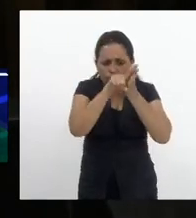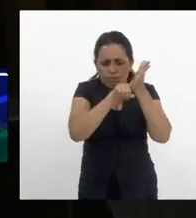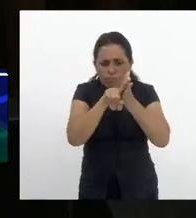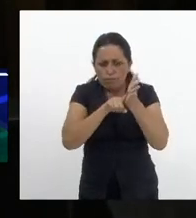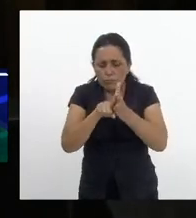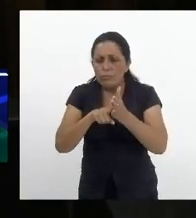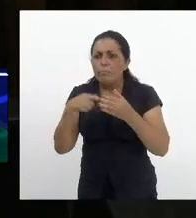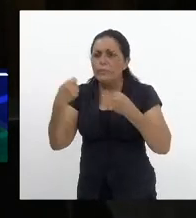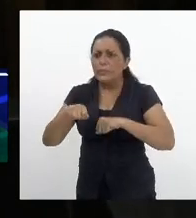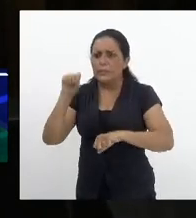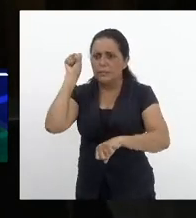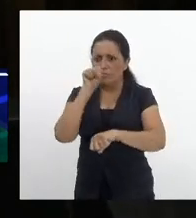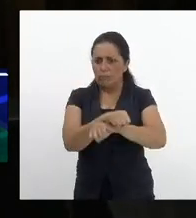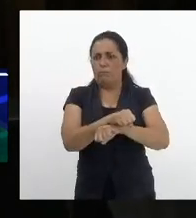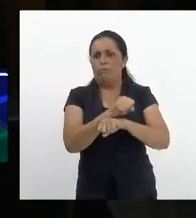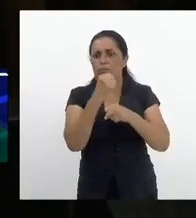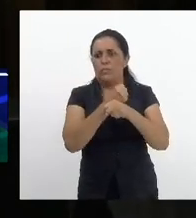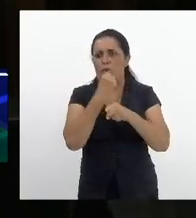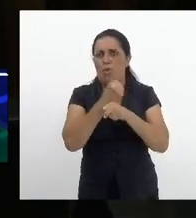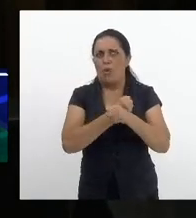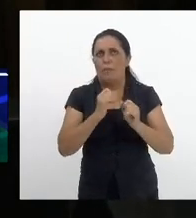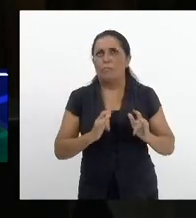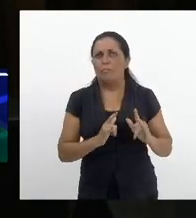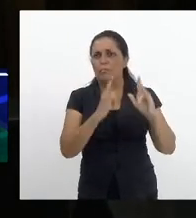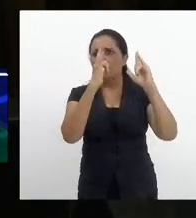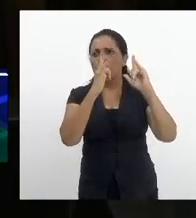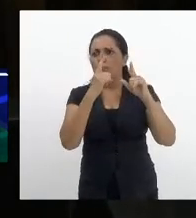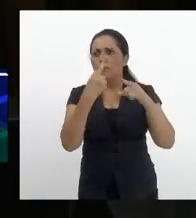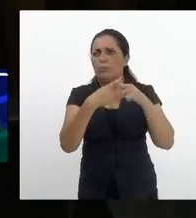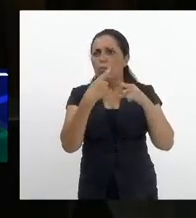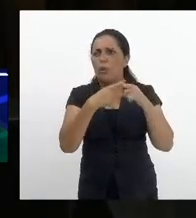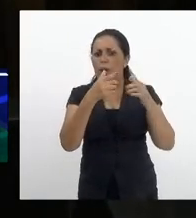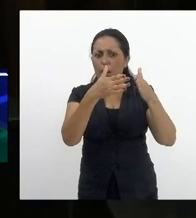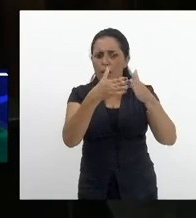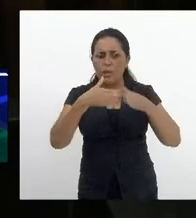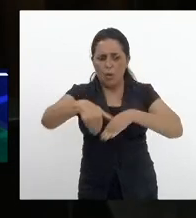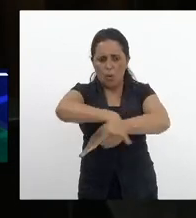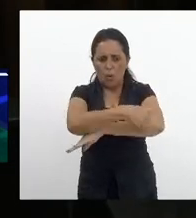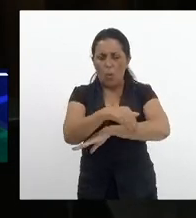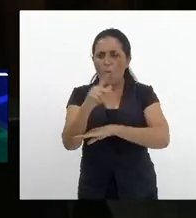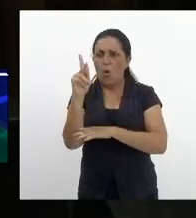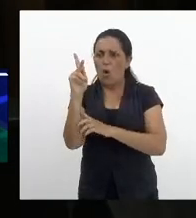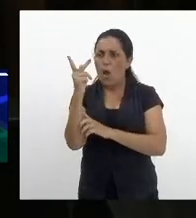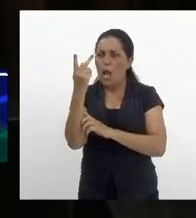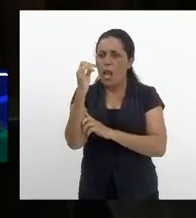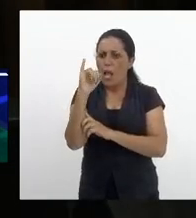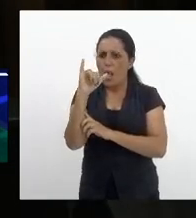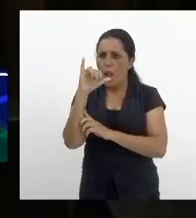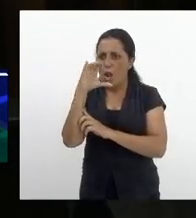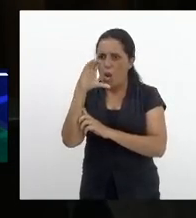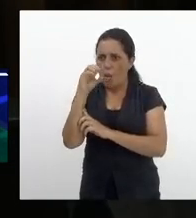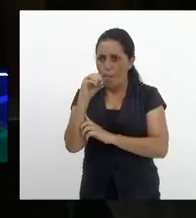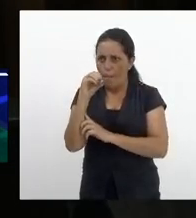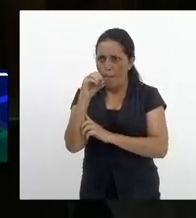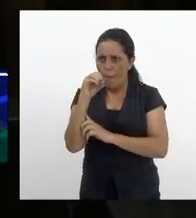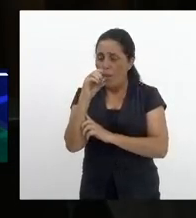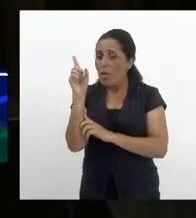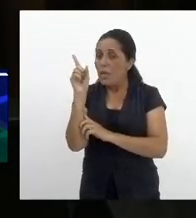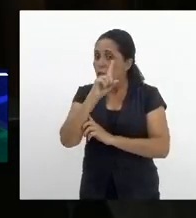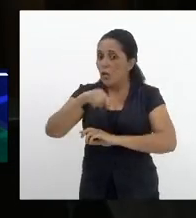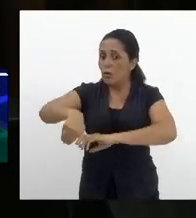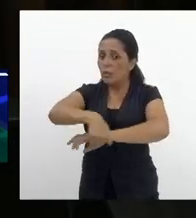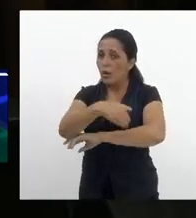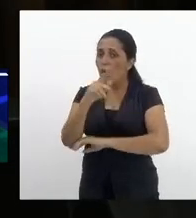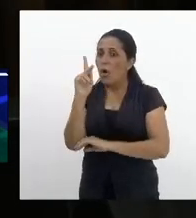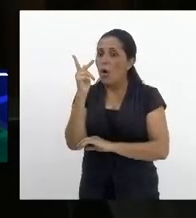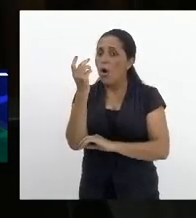essa obra, que a licença conferida ela tem o endereço da rua Hélion Póvoa e não da rua Homem de Melo, que é a rua